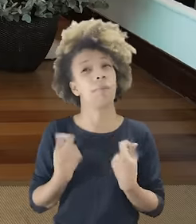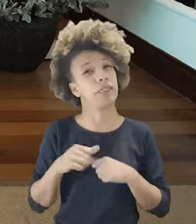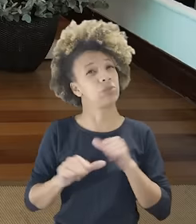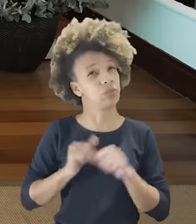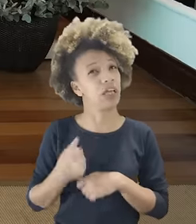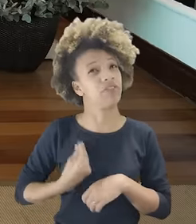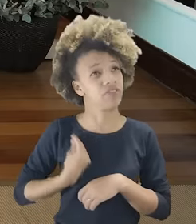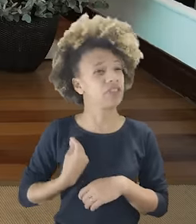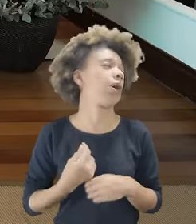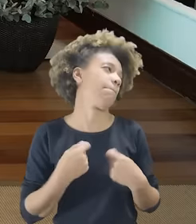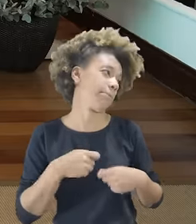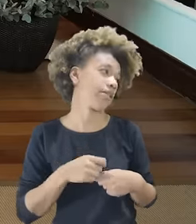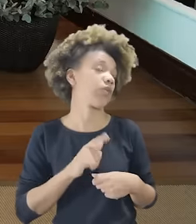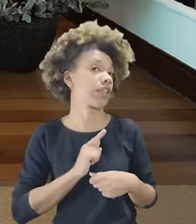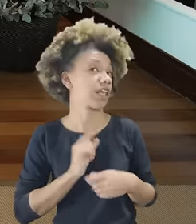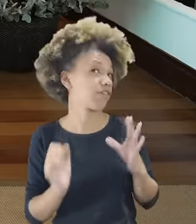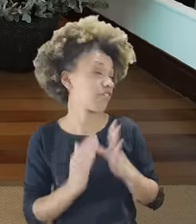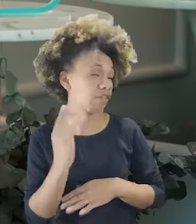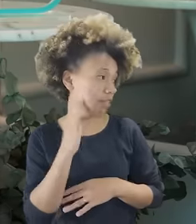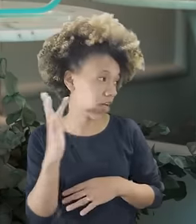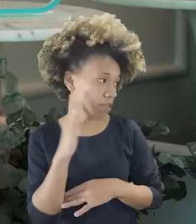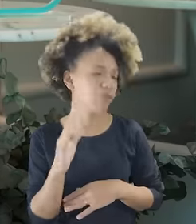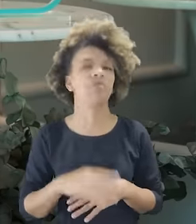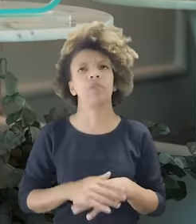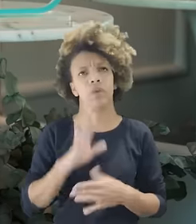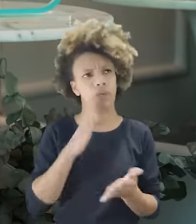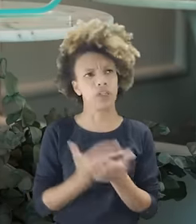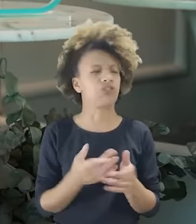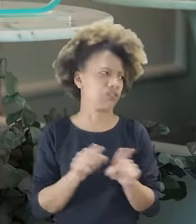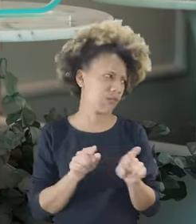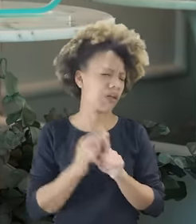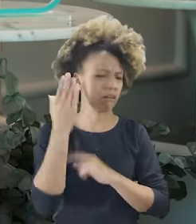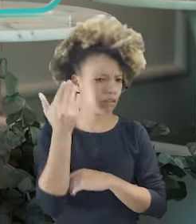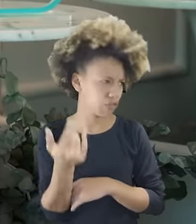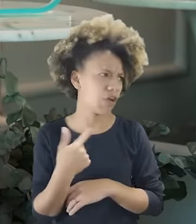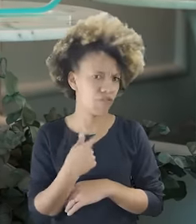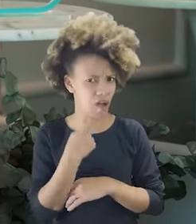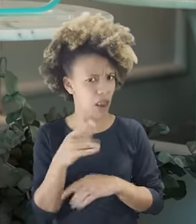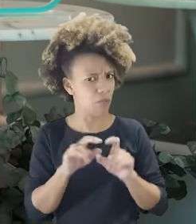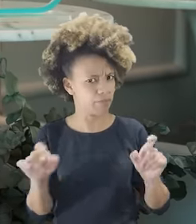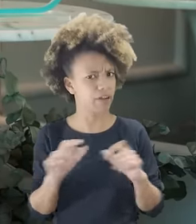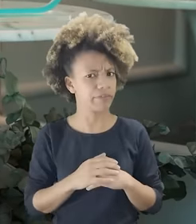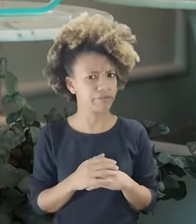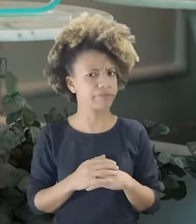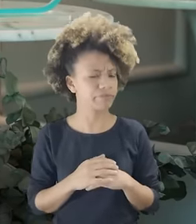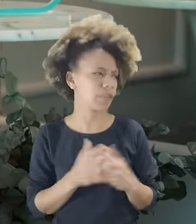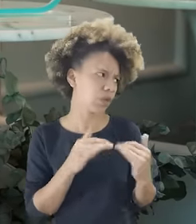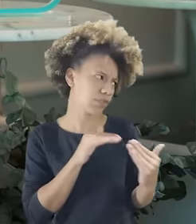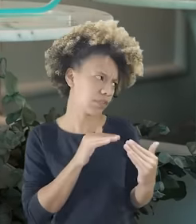eu preciso ter uma coisa Inclusive eu acredito até que artistas eu vou falar uma frase assim que